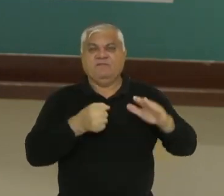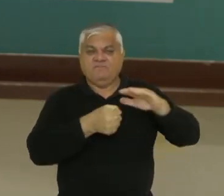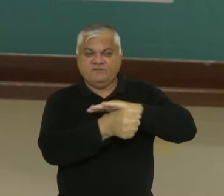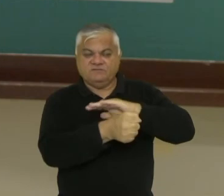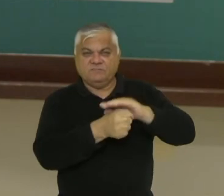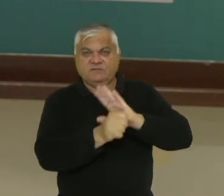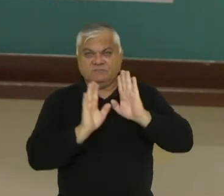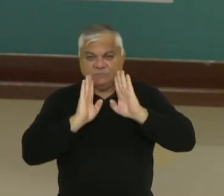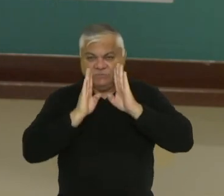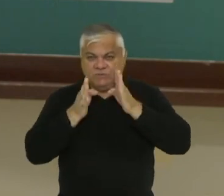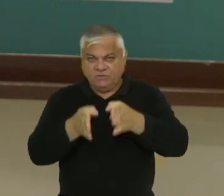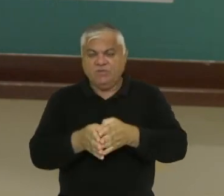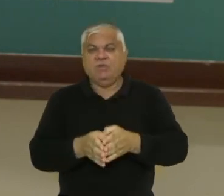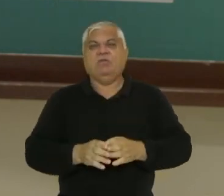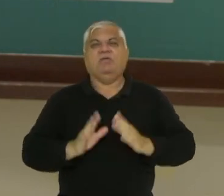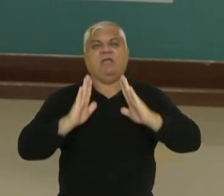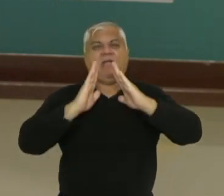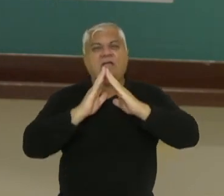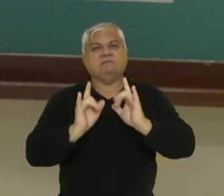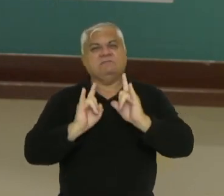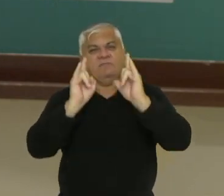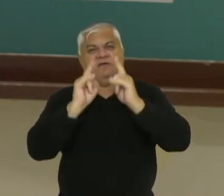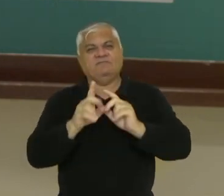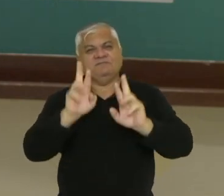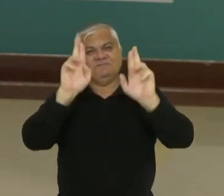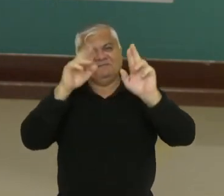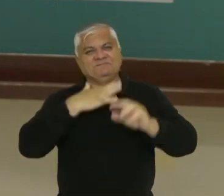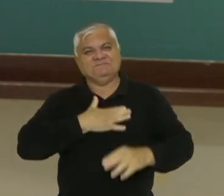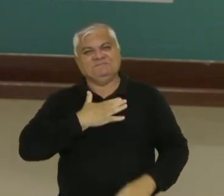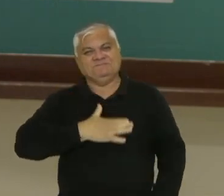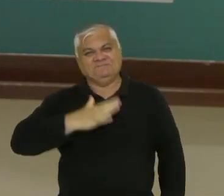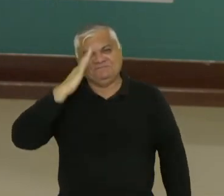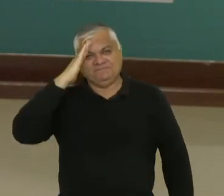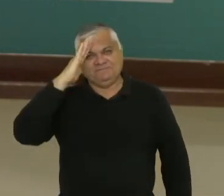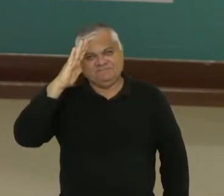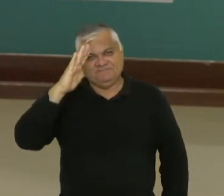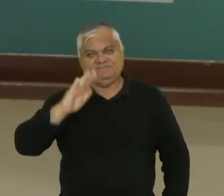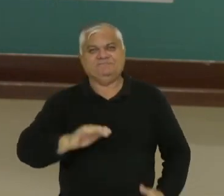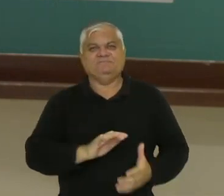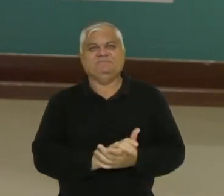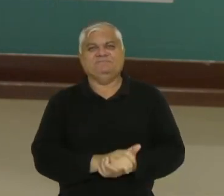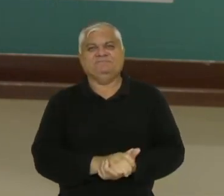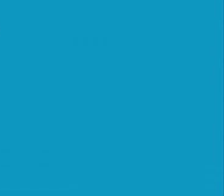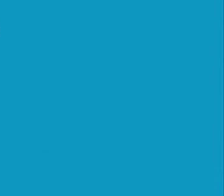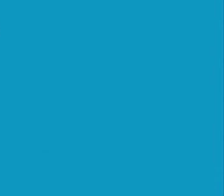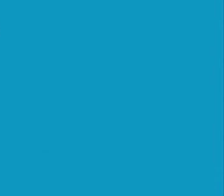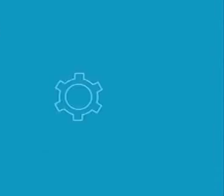especificamente do fundo imobiliário. Espero que vocês tenham gostado e até breve, pessoal.